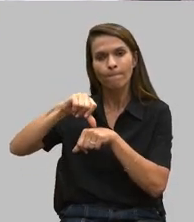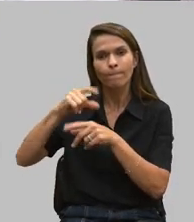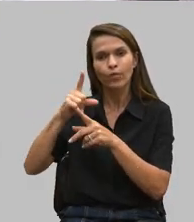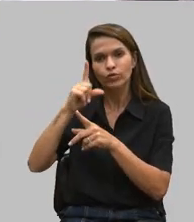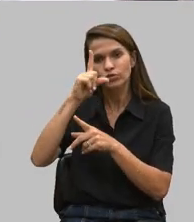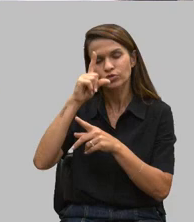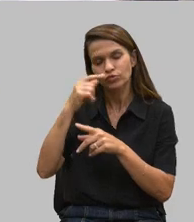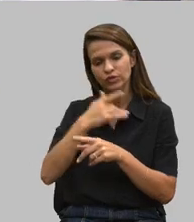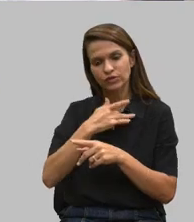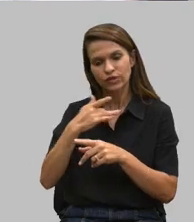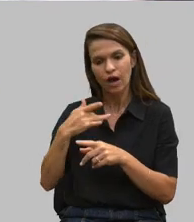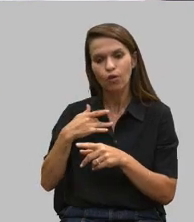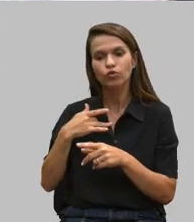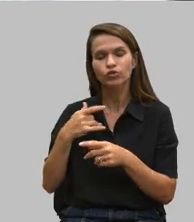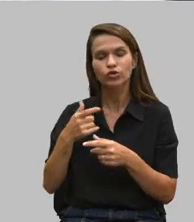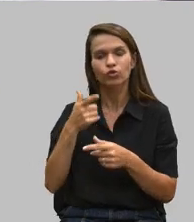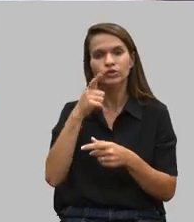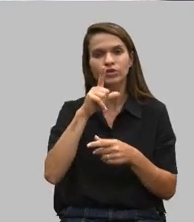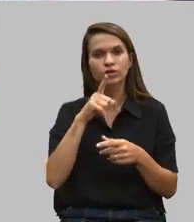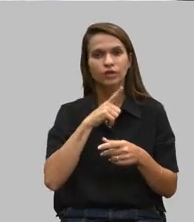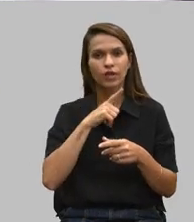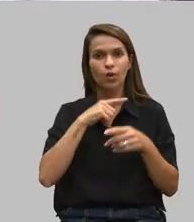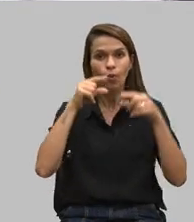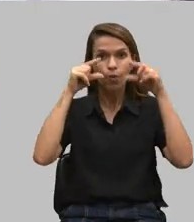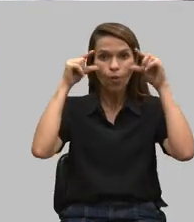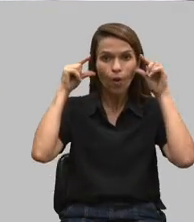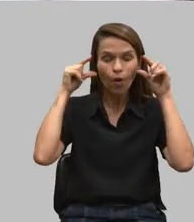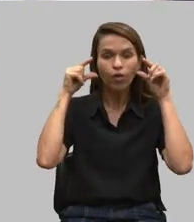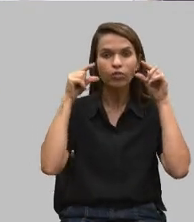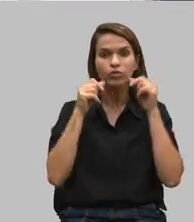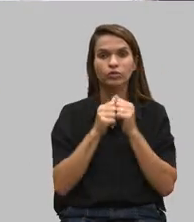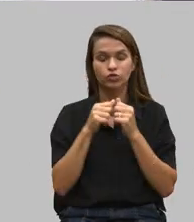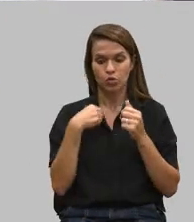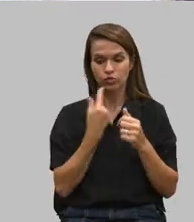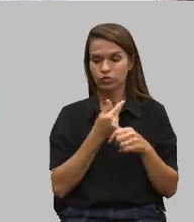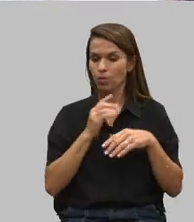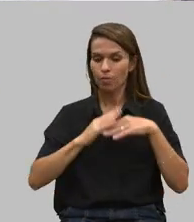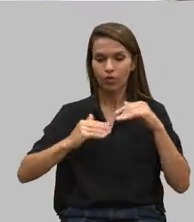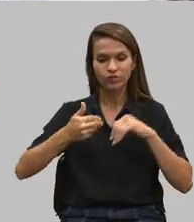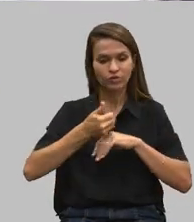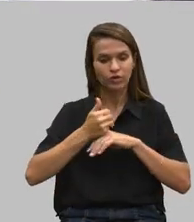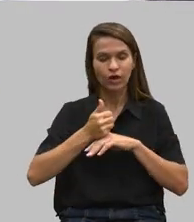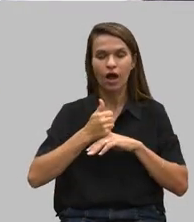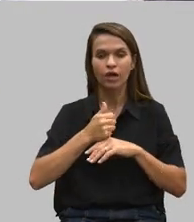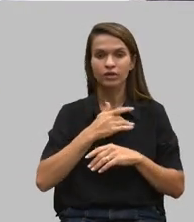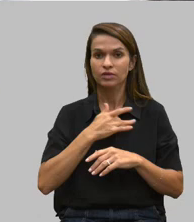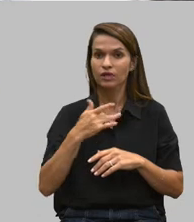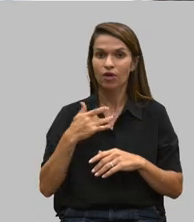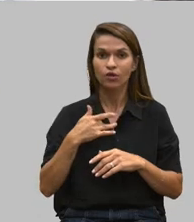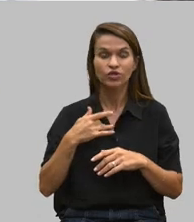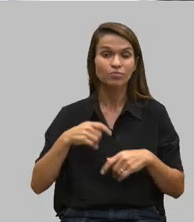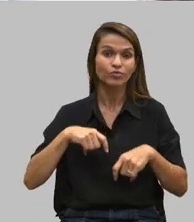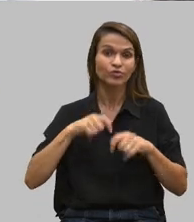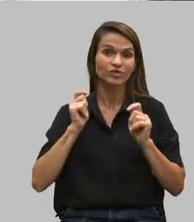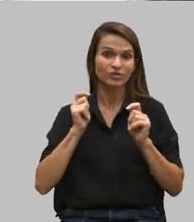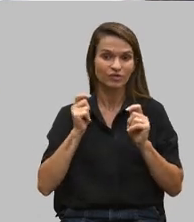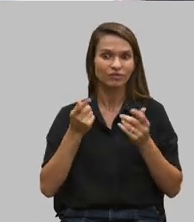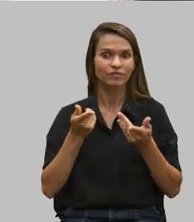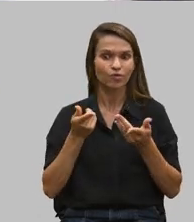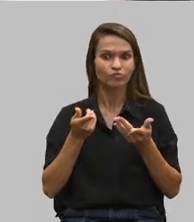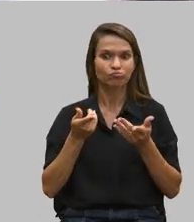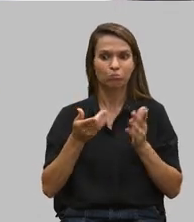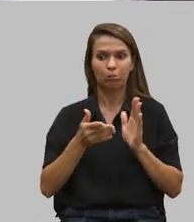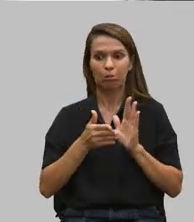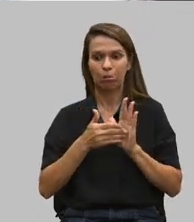primeiro ter o diagnóstico que nós não somos profissionais da Saúde Então nós não iremos diagnosticar nós iremos